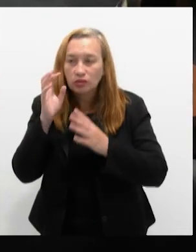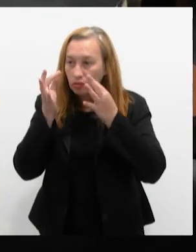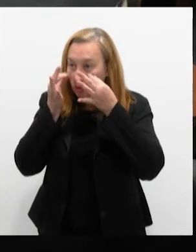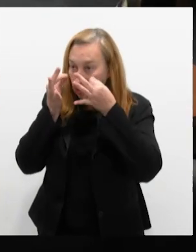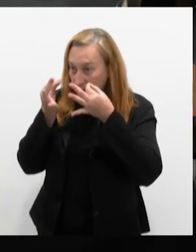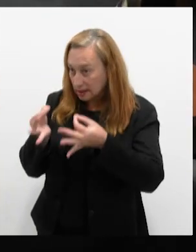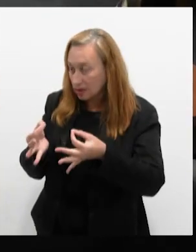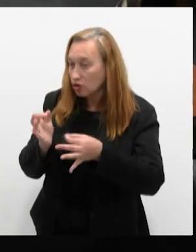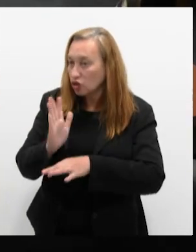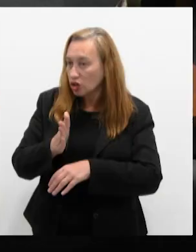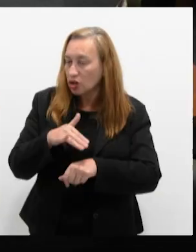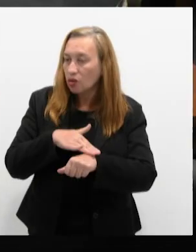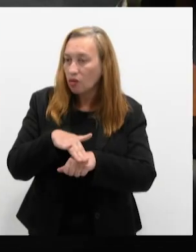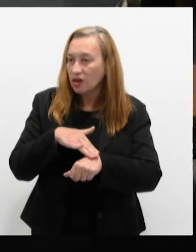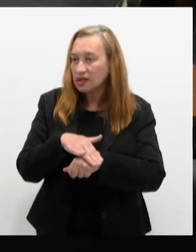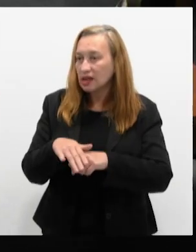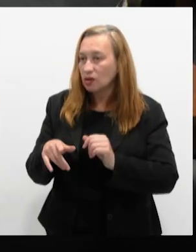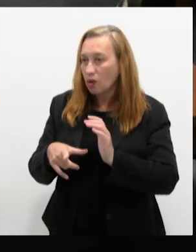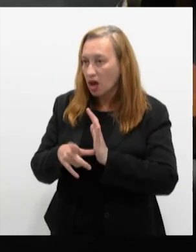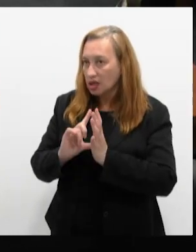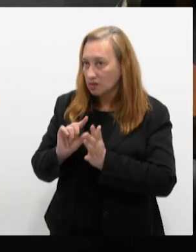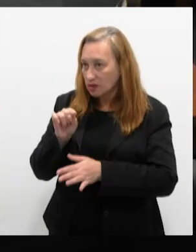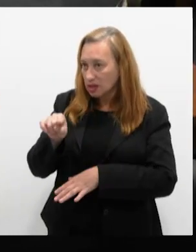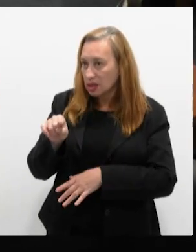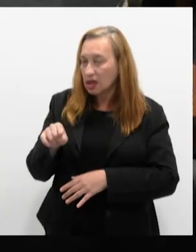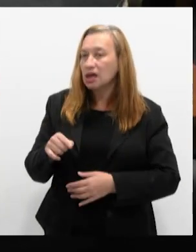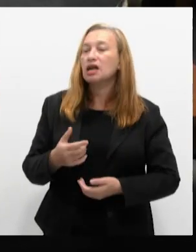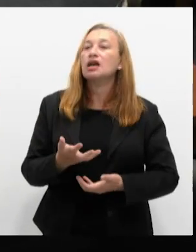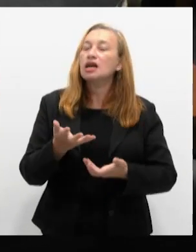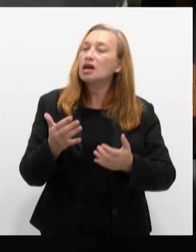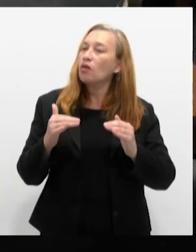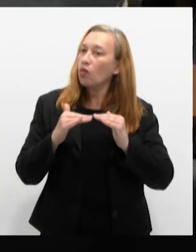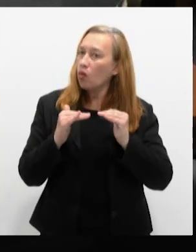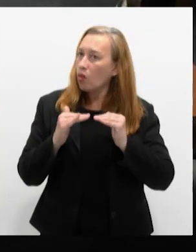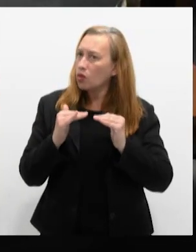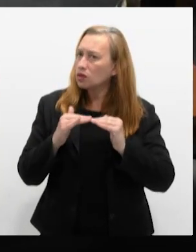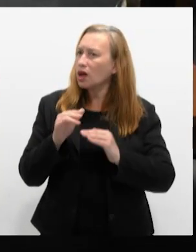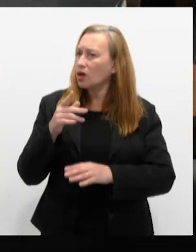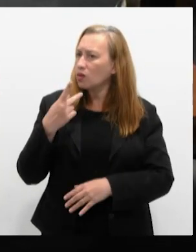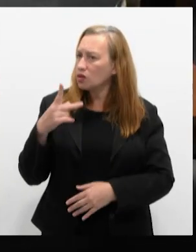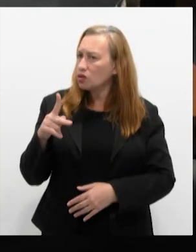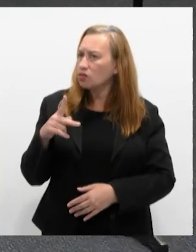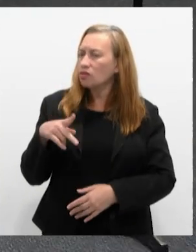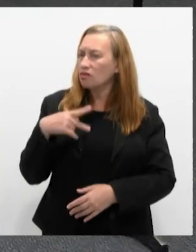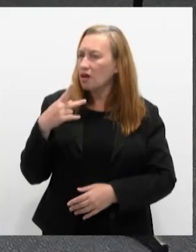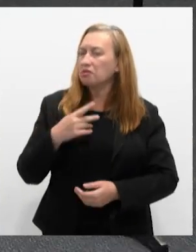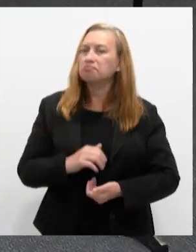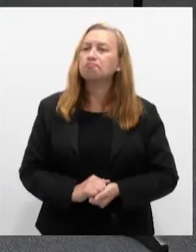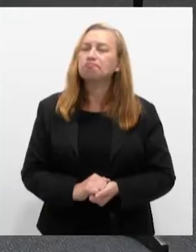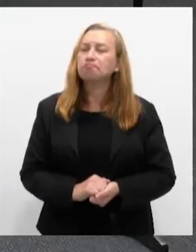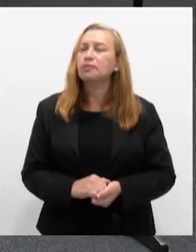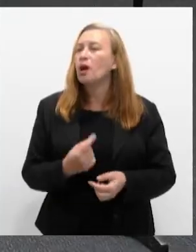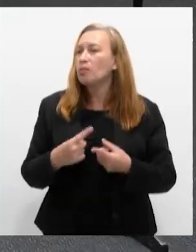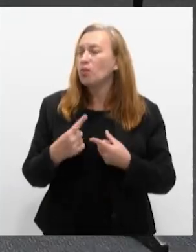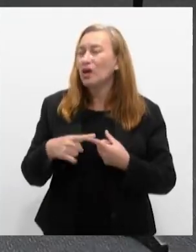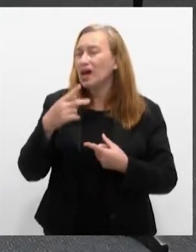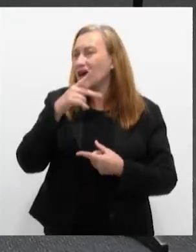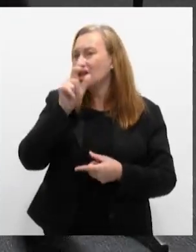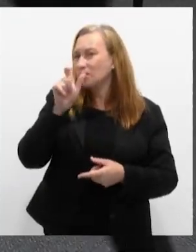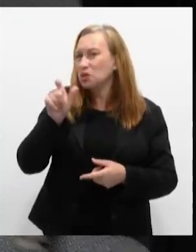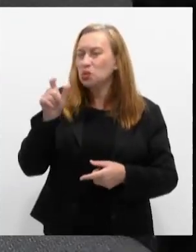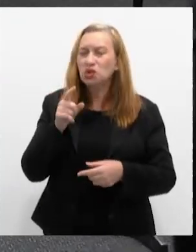tinha conversado consigo antes, e quero concordar bastante com a sua preocupação. Porque as pessoas